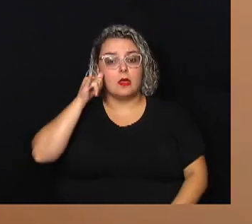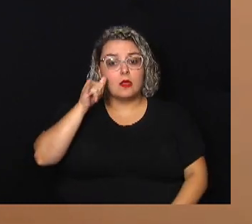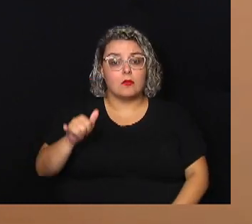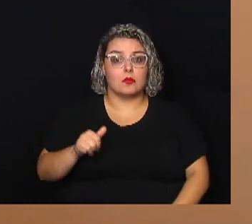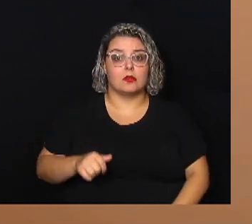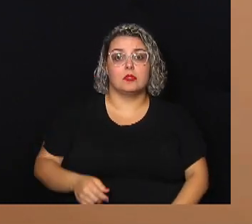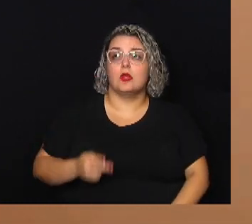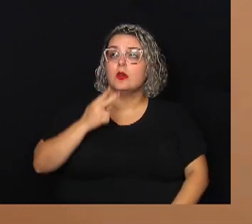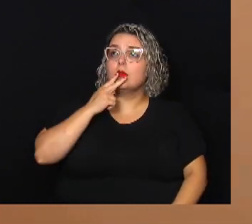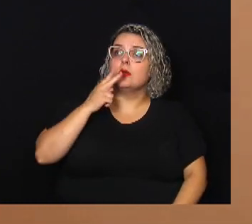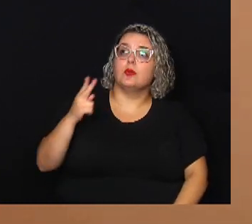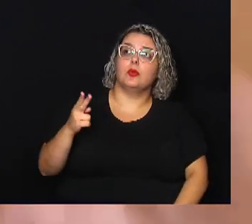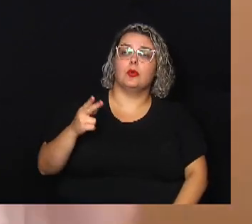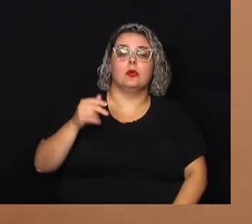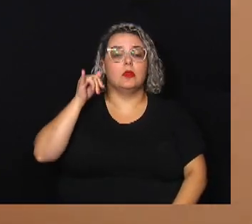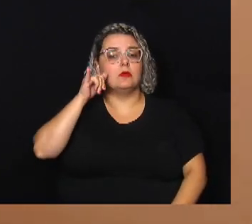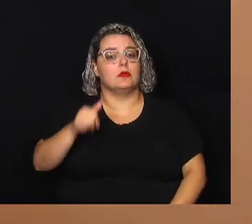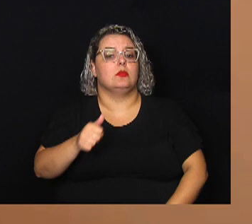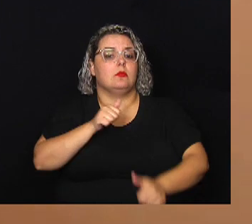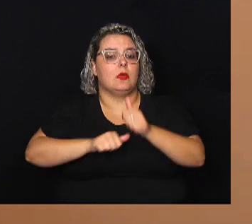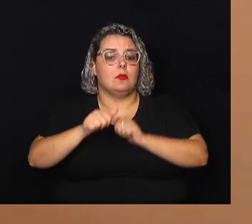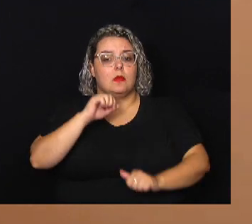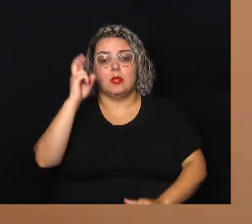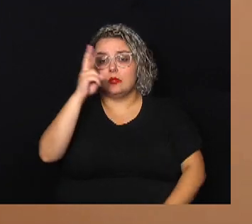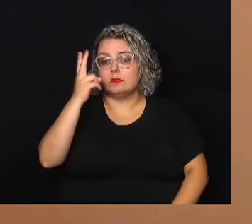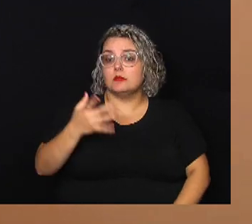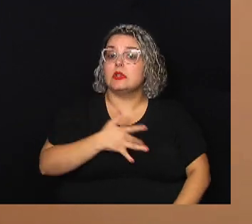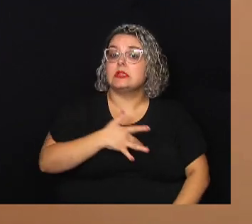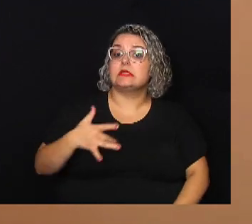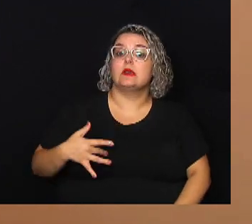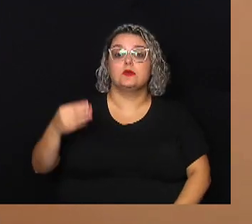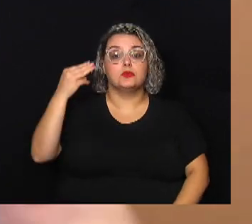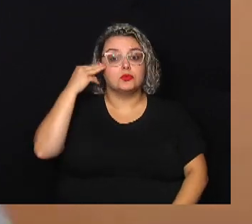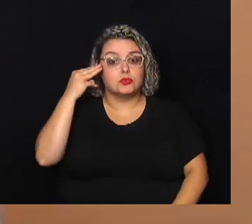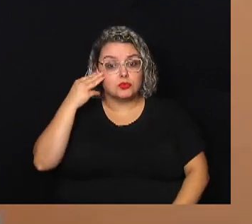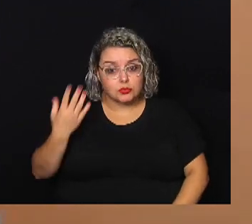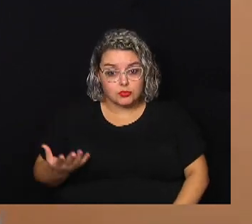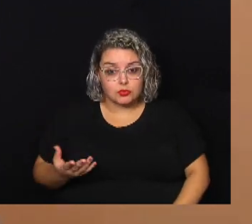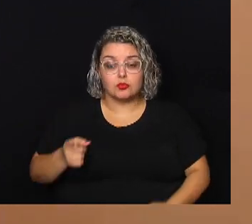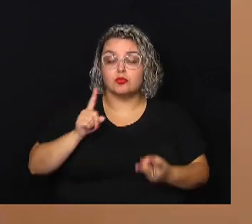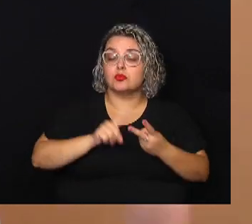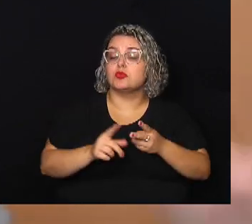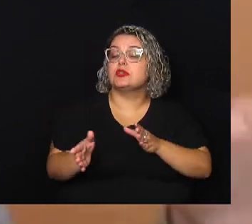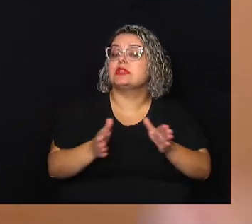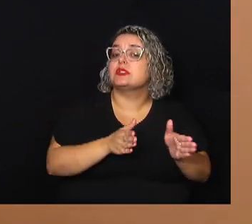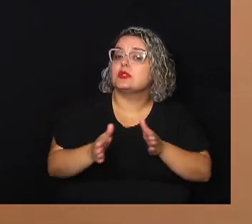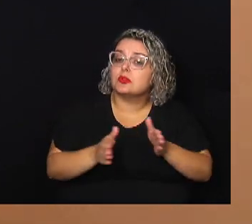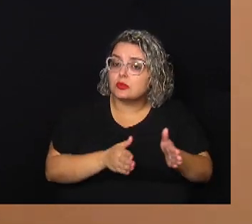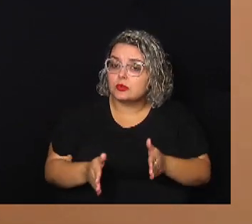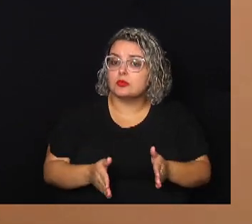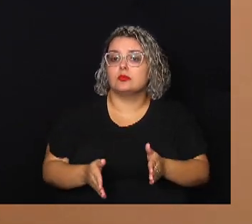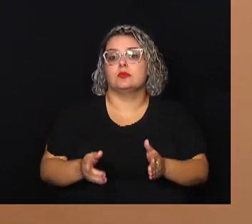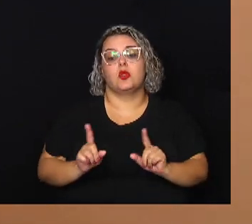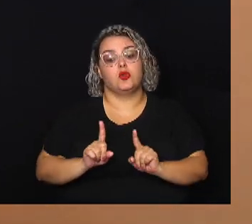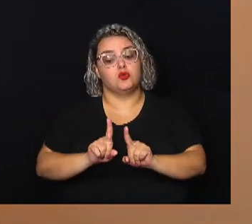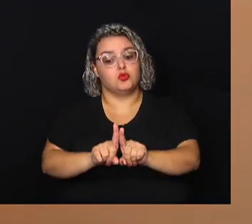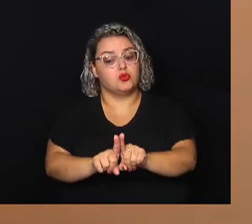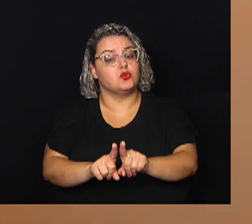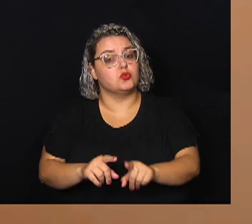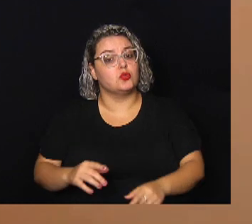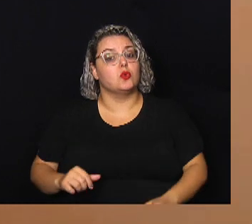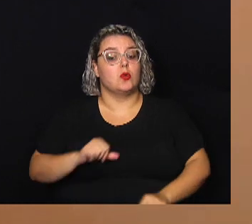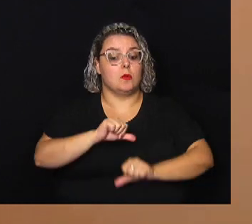tabagismo, evitar bebida alcoólica e saúde mental. No segundo momento, em paralelo com esses hábitos de